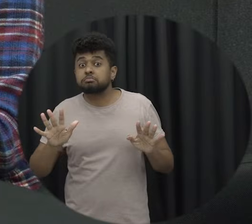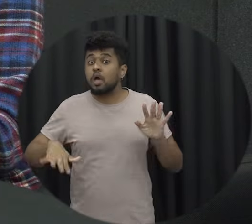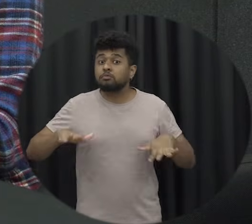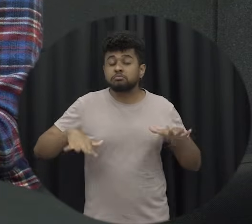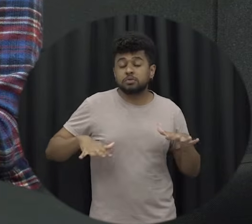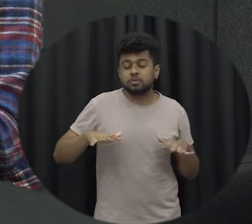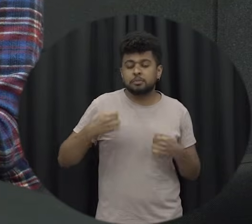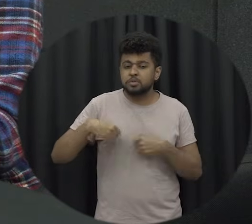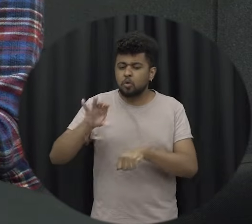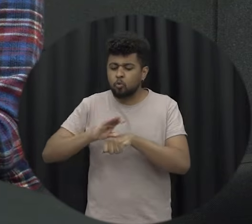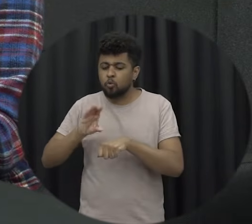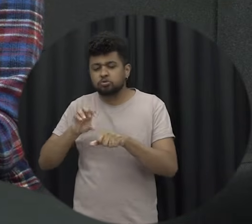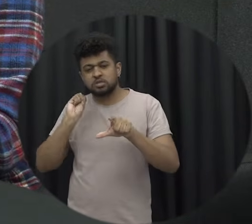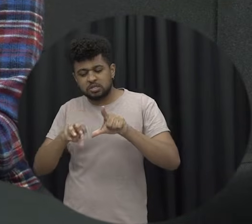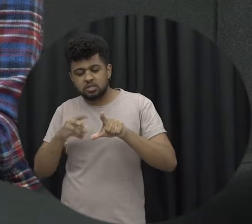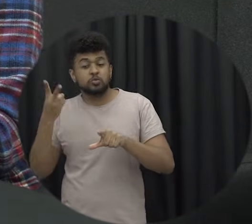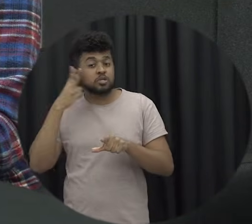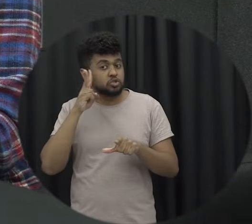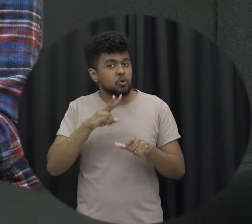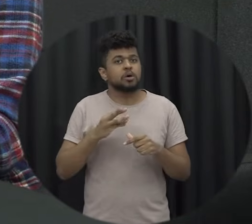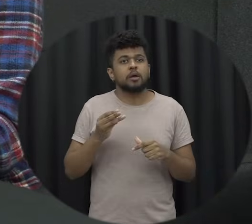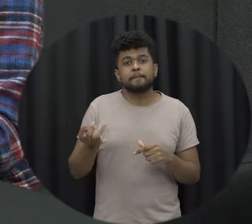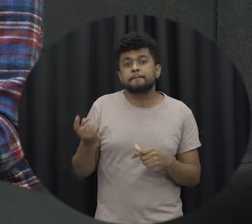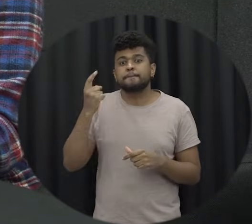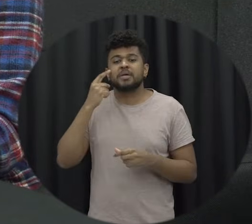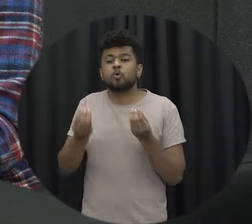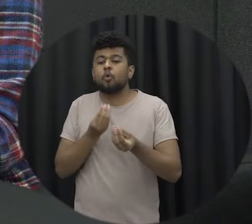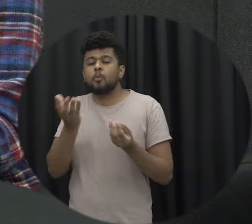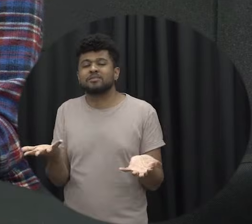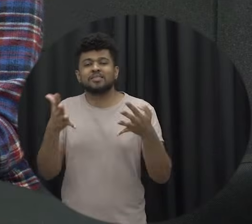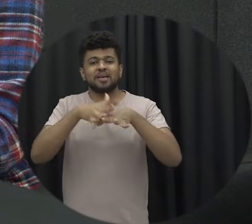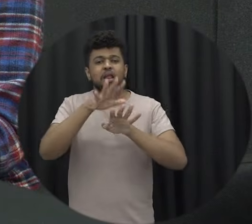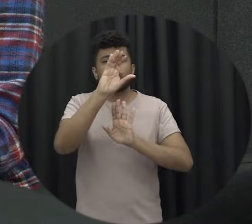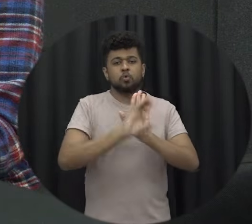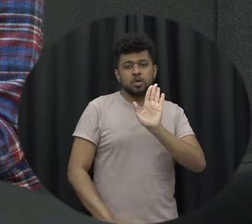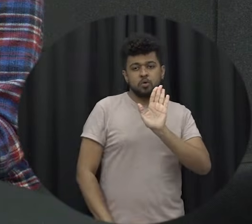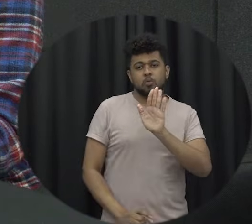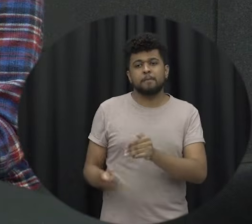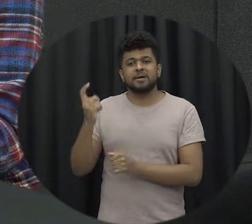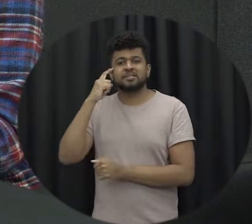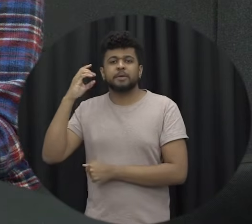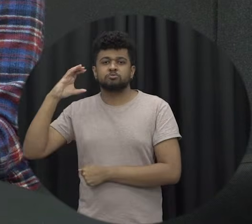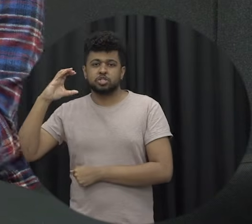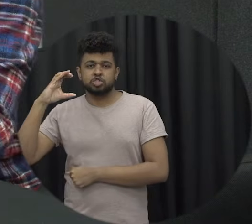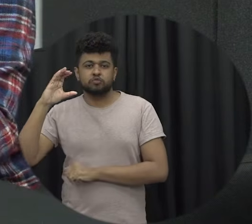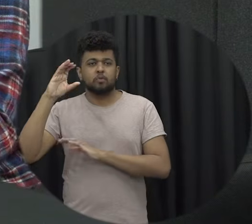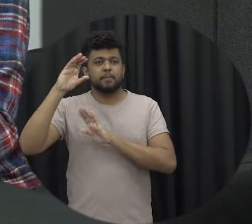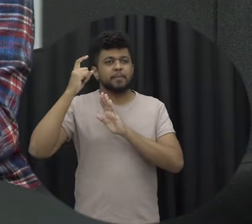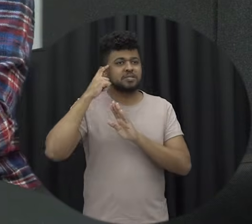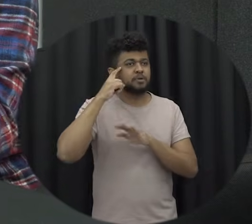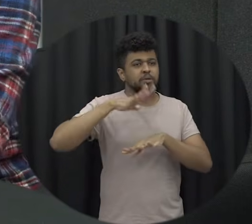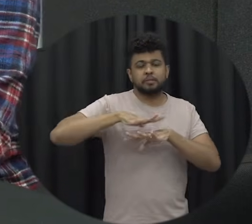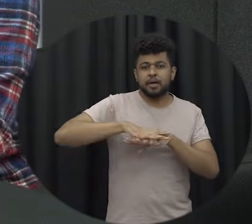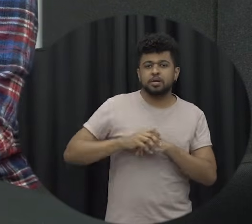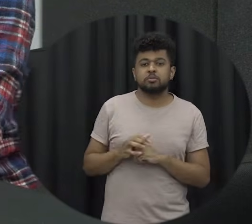de licenciatura em história pensem como integrar nos seus currículos o pensamento científico, o pensamento matemático. E eu não estou dizendo